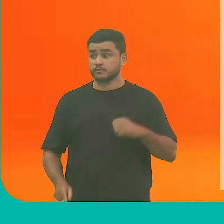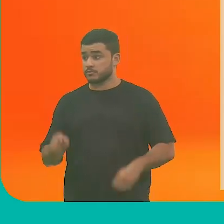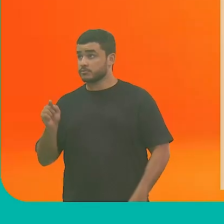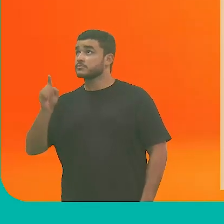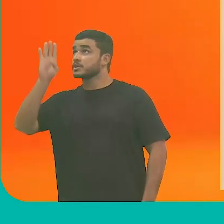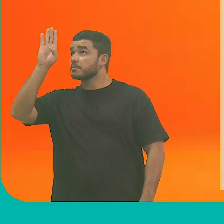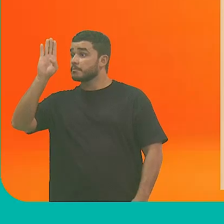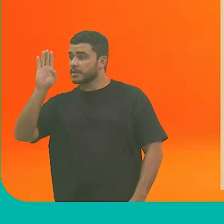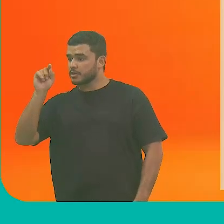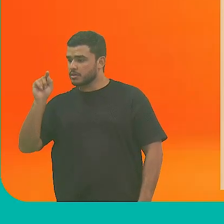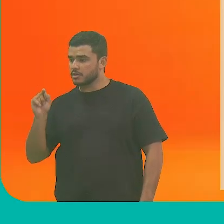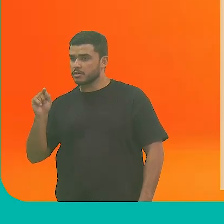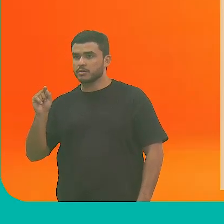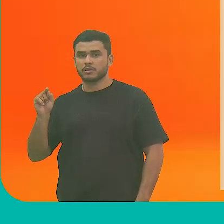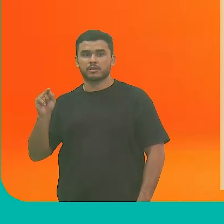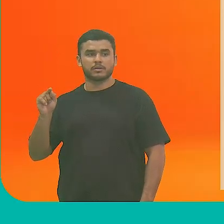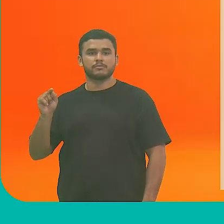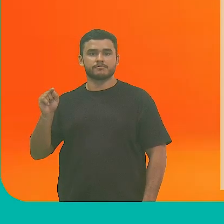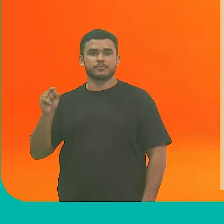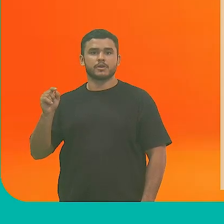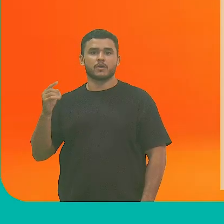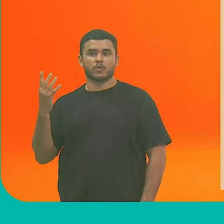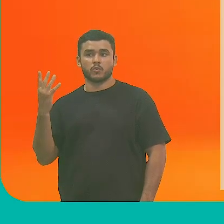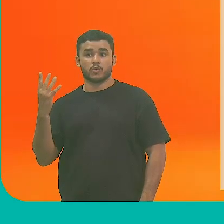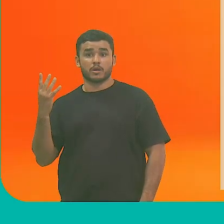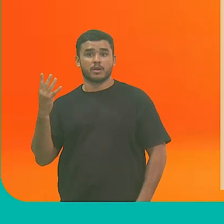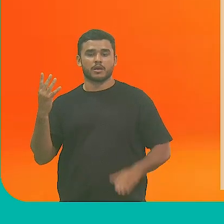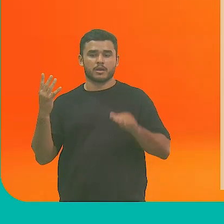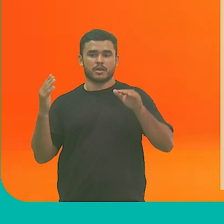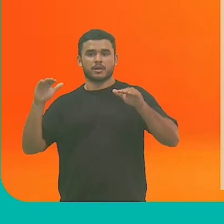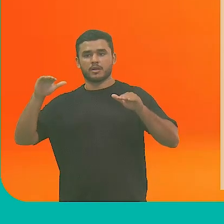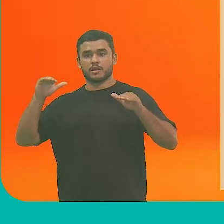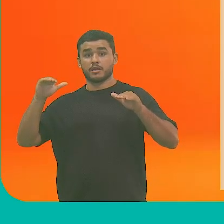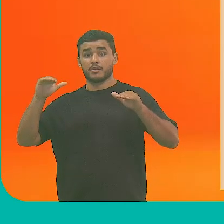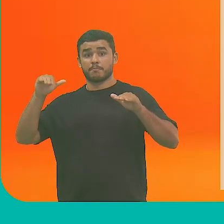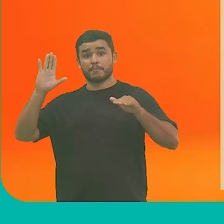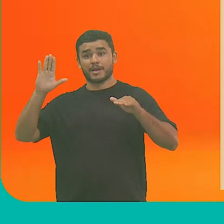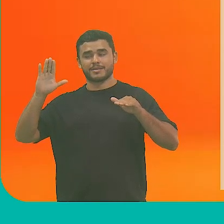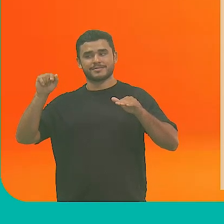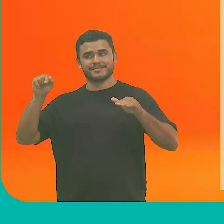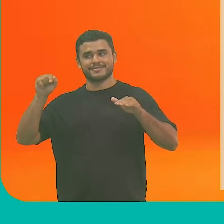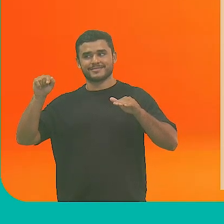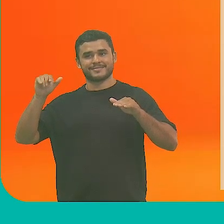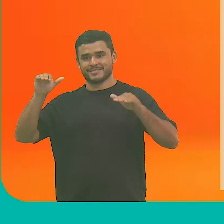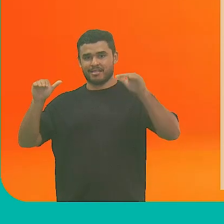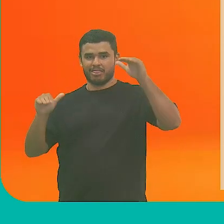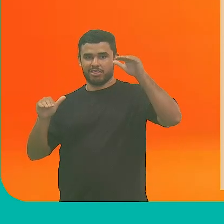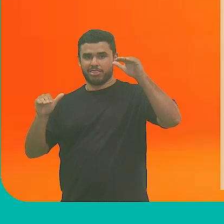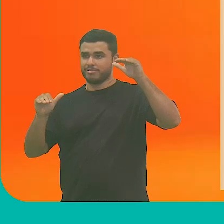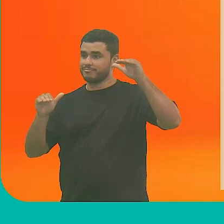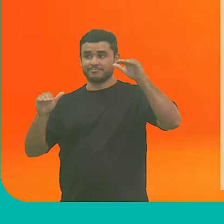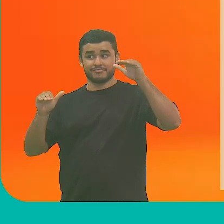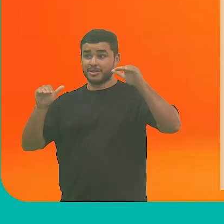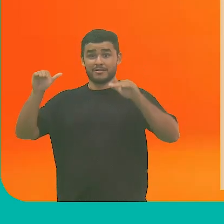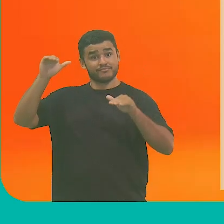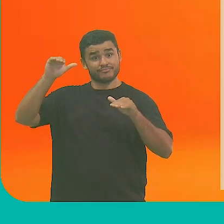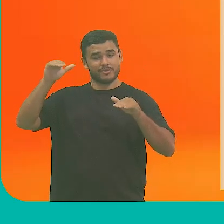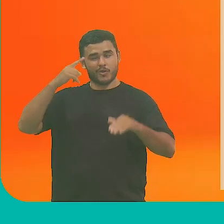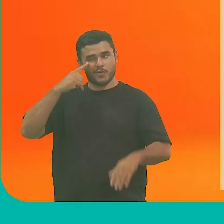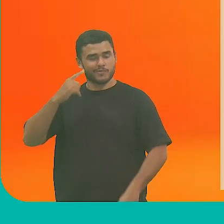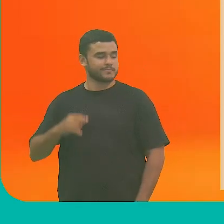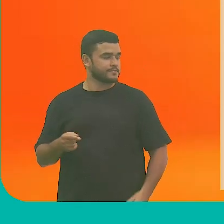ó. Às 15 horas é a B que está mais valorizada. Às